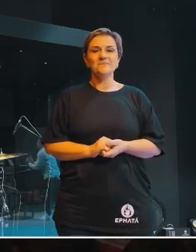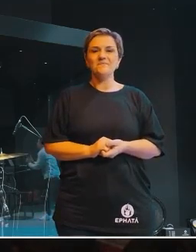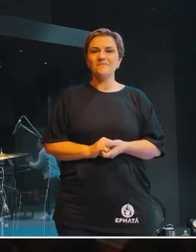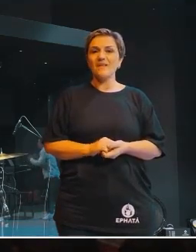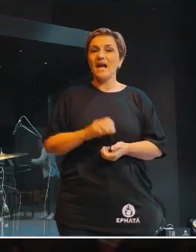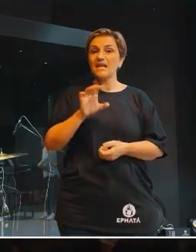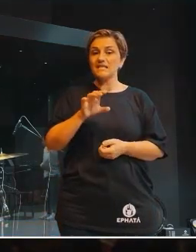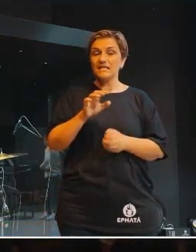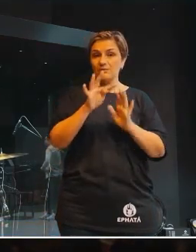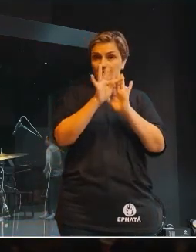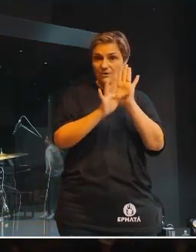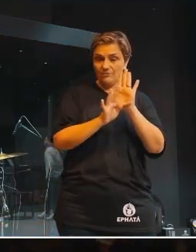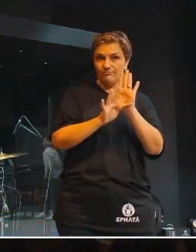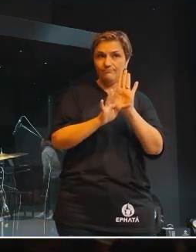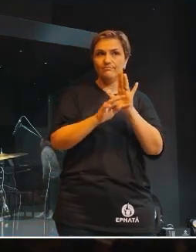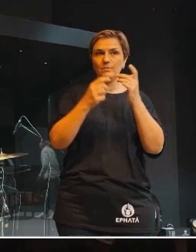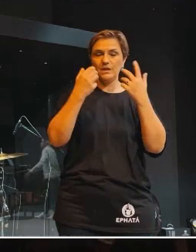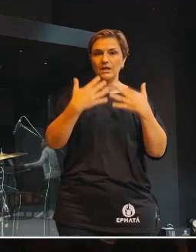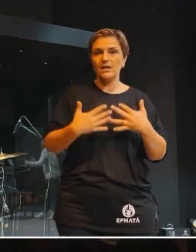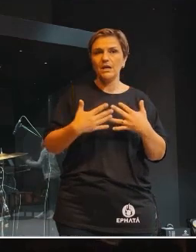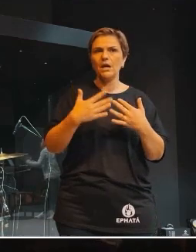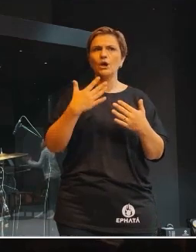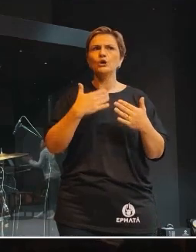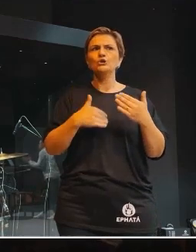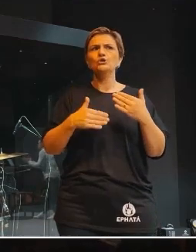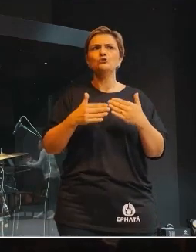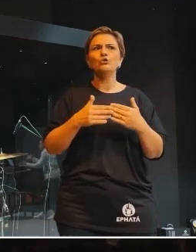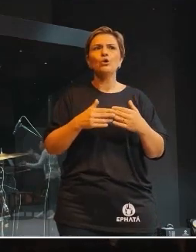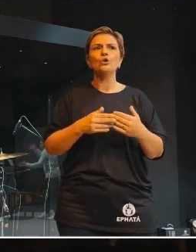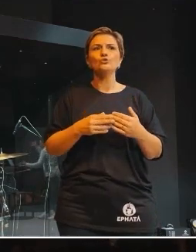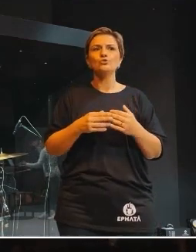Assim diz o texto: de todos os lados nós somos